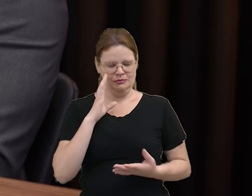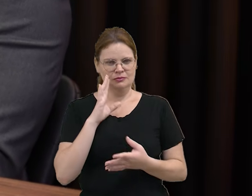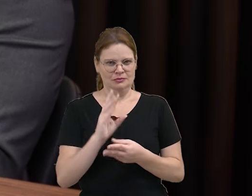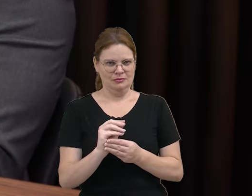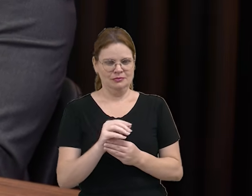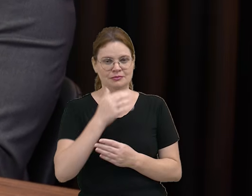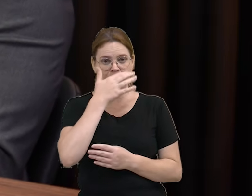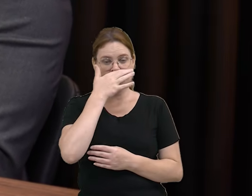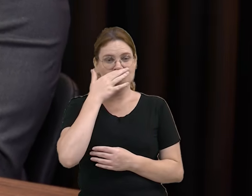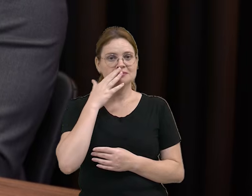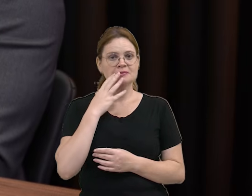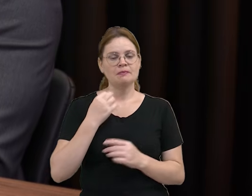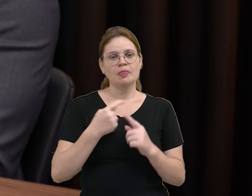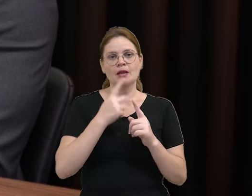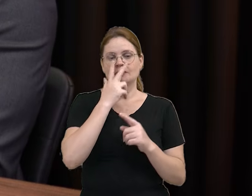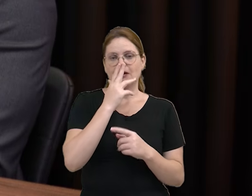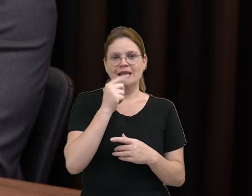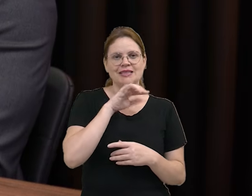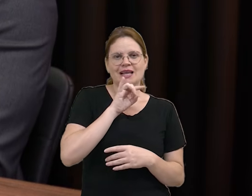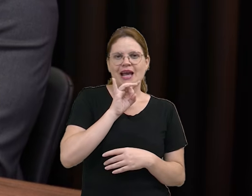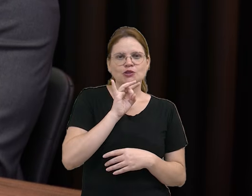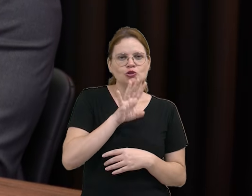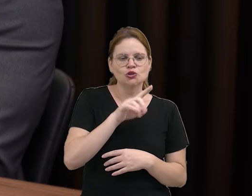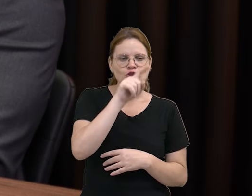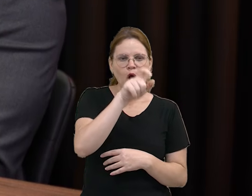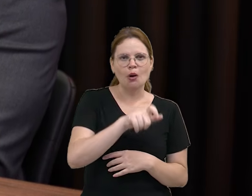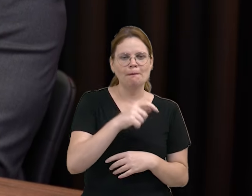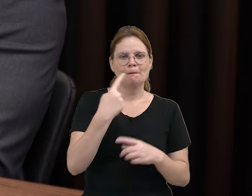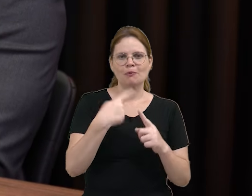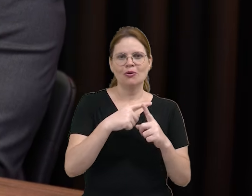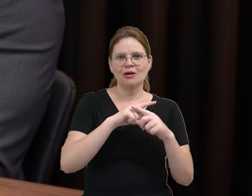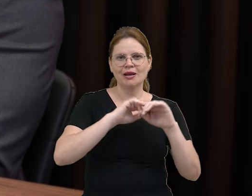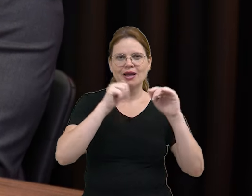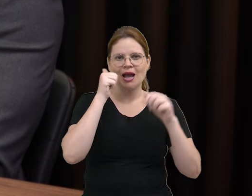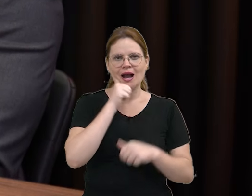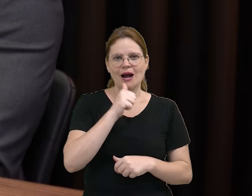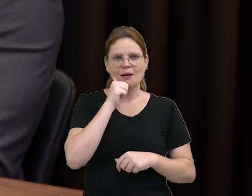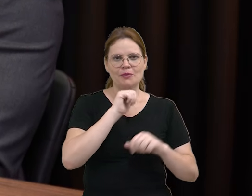ser atribuído apenas à ameaça de Jezabel.